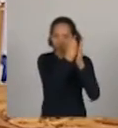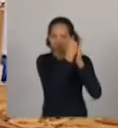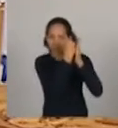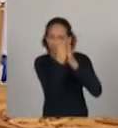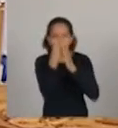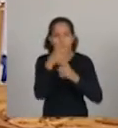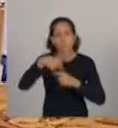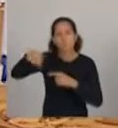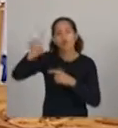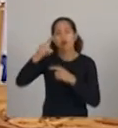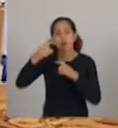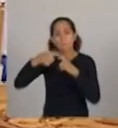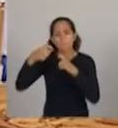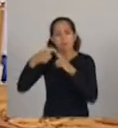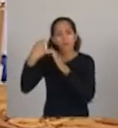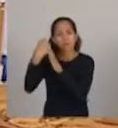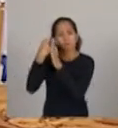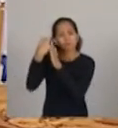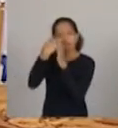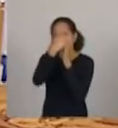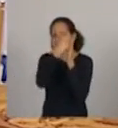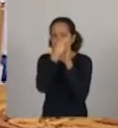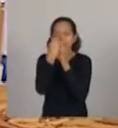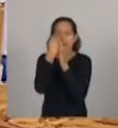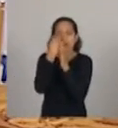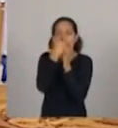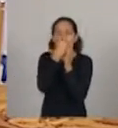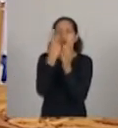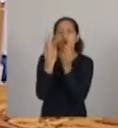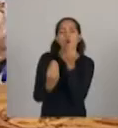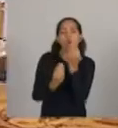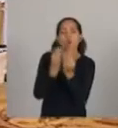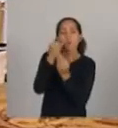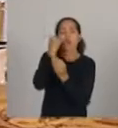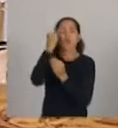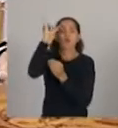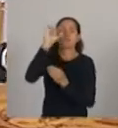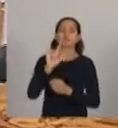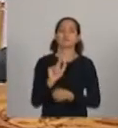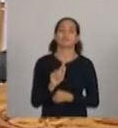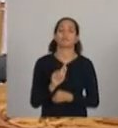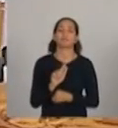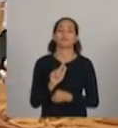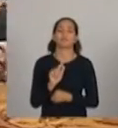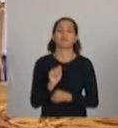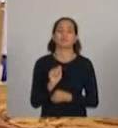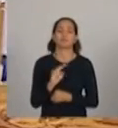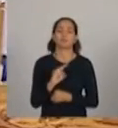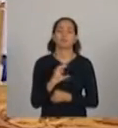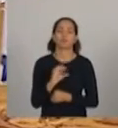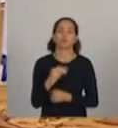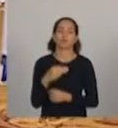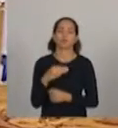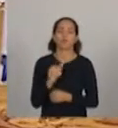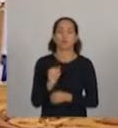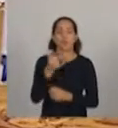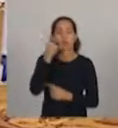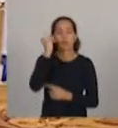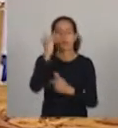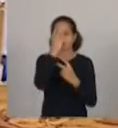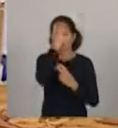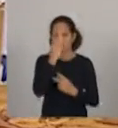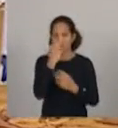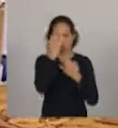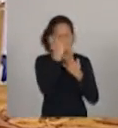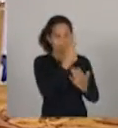vai ao oftalmologista medindo a pressão ocular para evitar que essa doença pode te levar à cegueira. Obrigado,